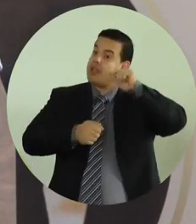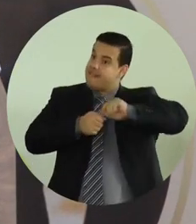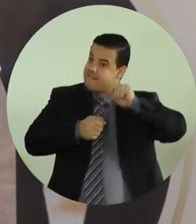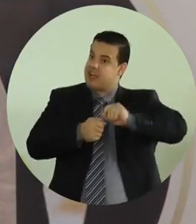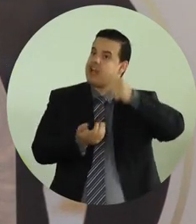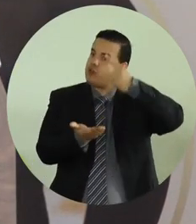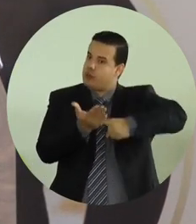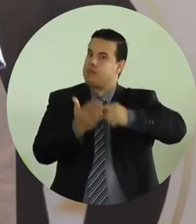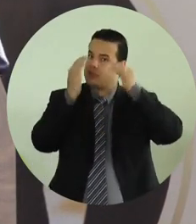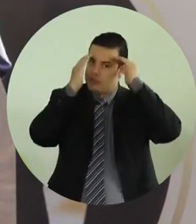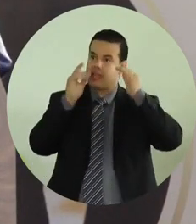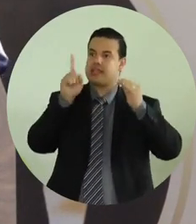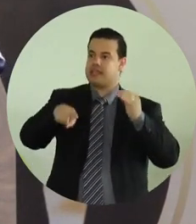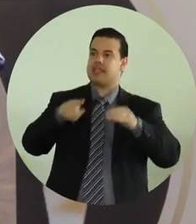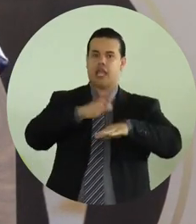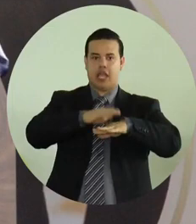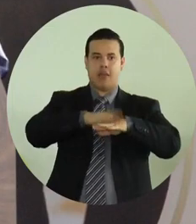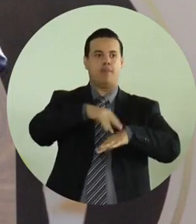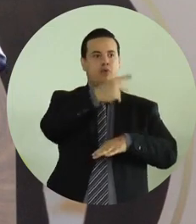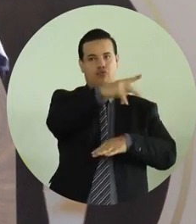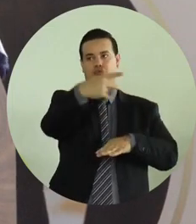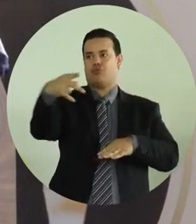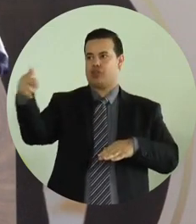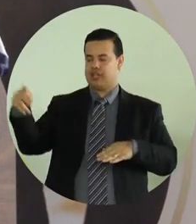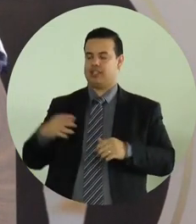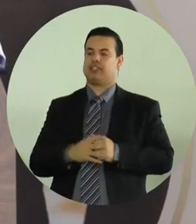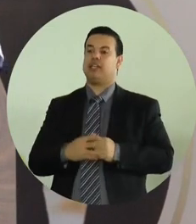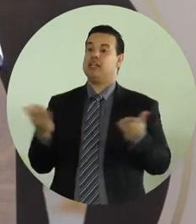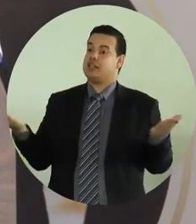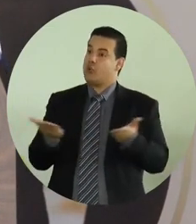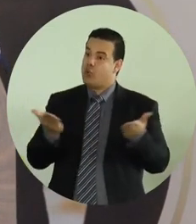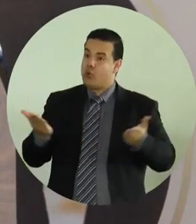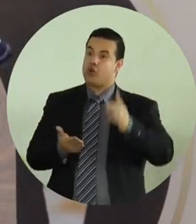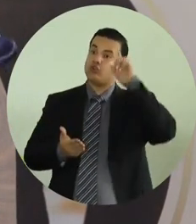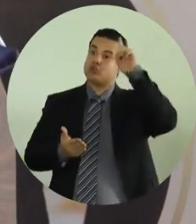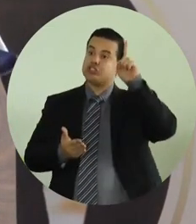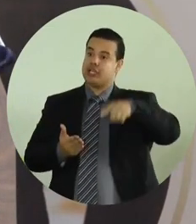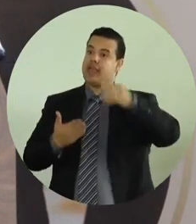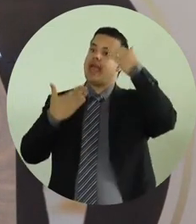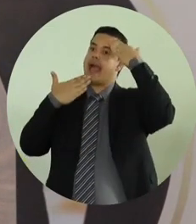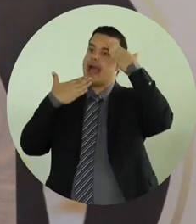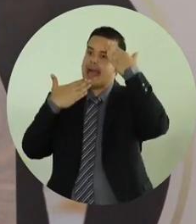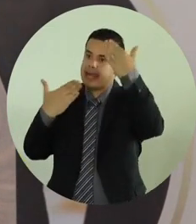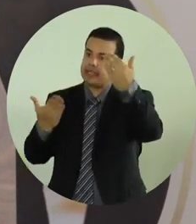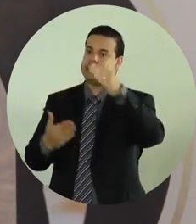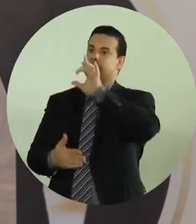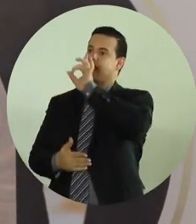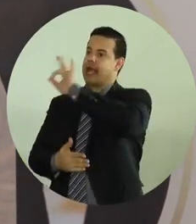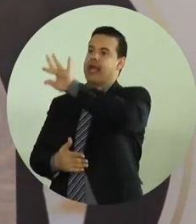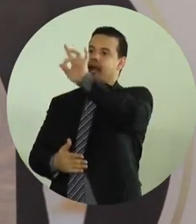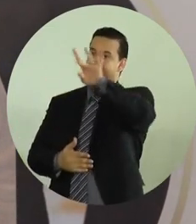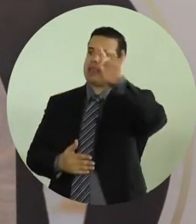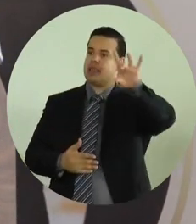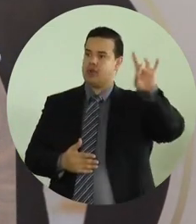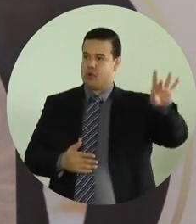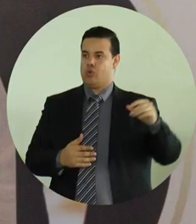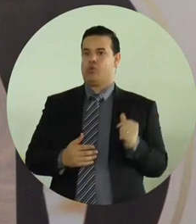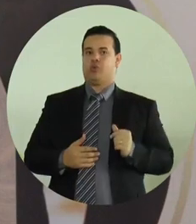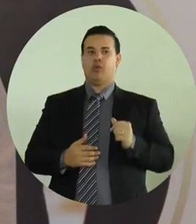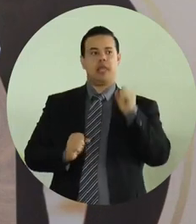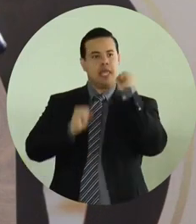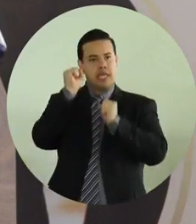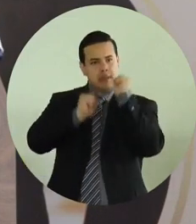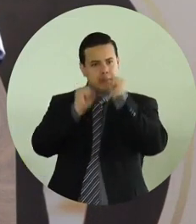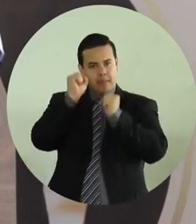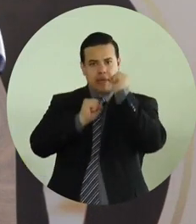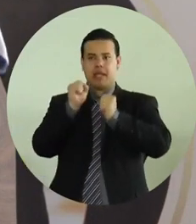compromisso são vocês. Então, hoje o meu dia é de agradecimento a cada um dos senhores, a cada uma das